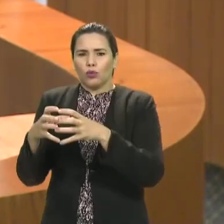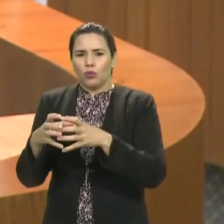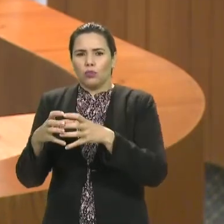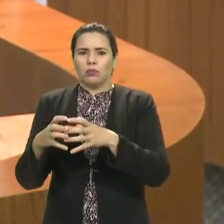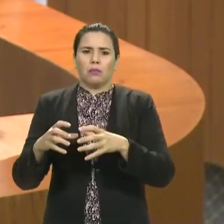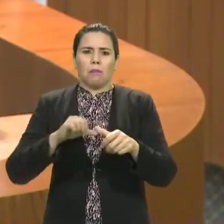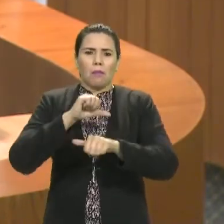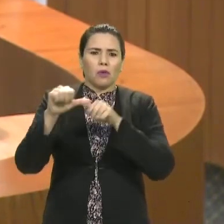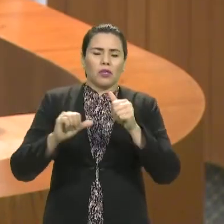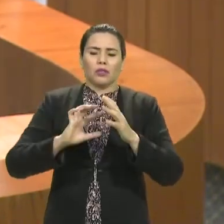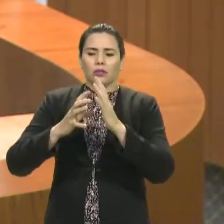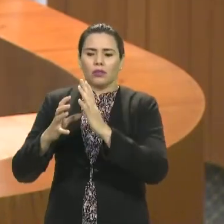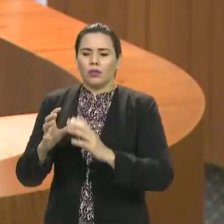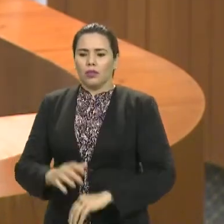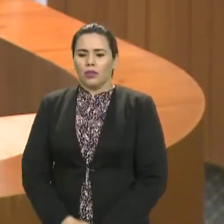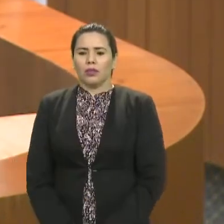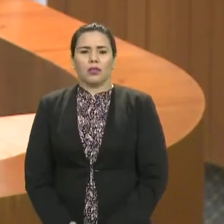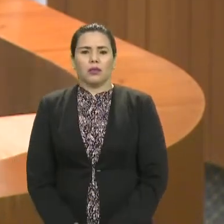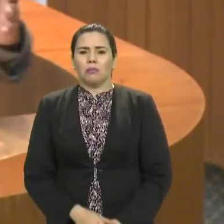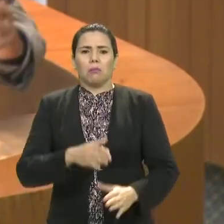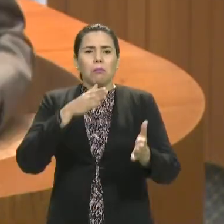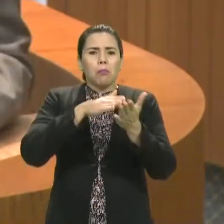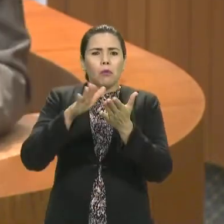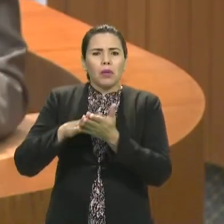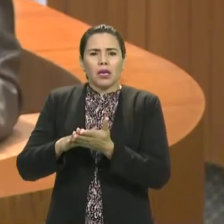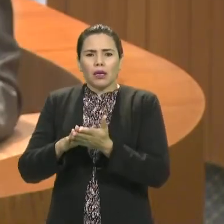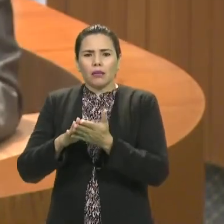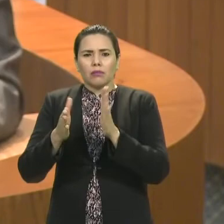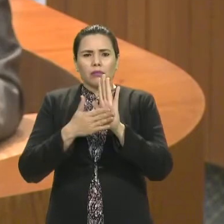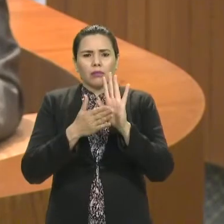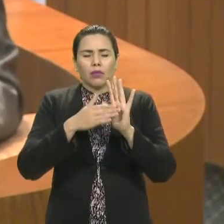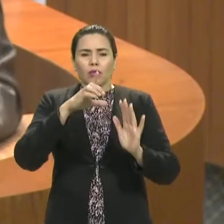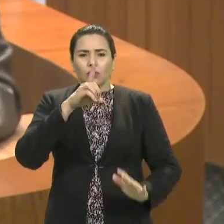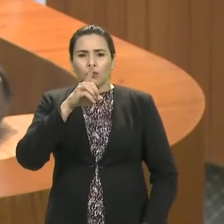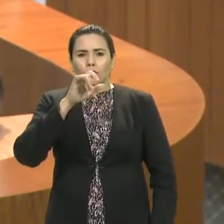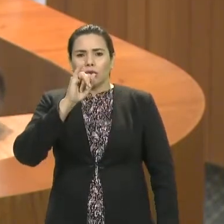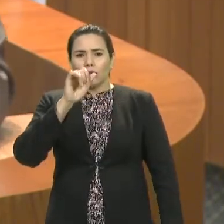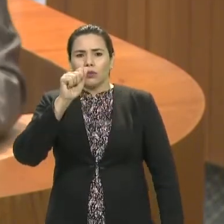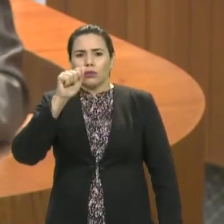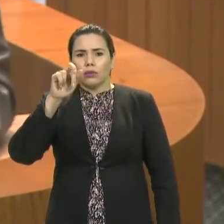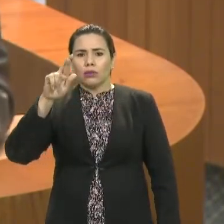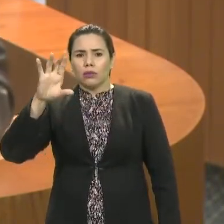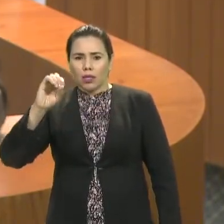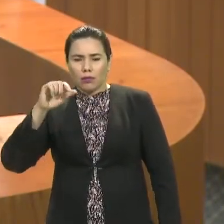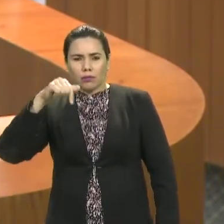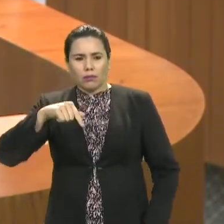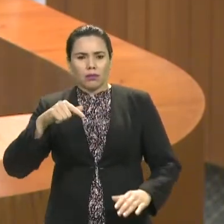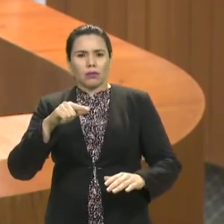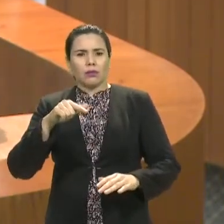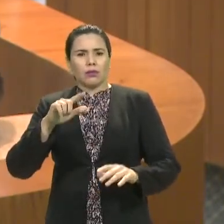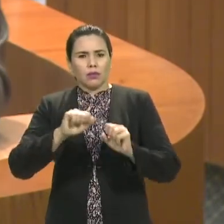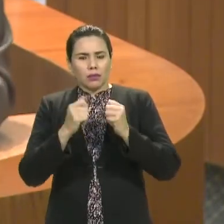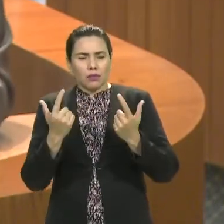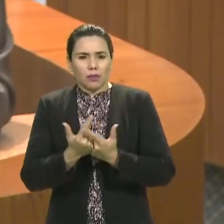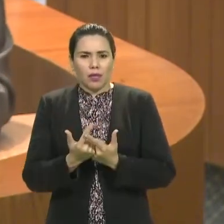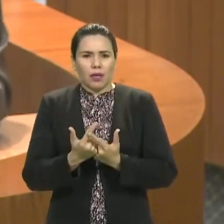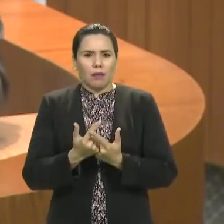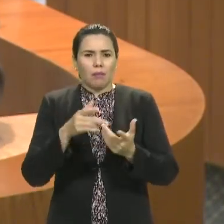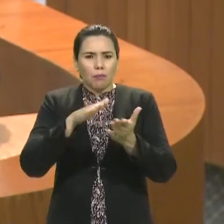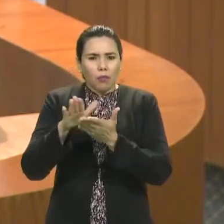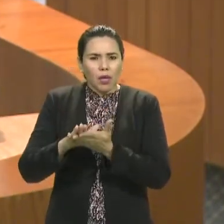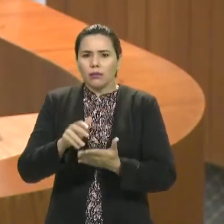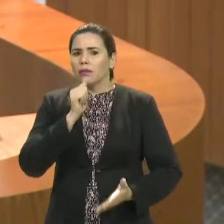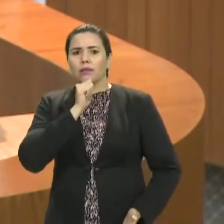publicado no diário da casa. Então, é nesse sentido que eu peço harmonia entre nós, deputados, para que